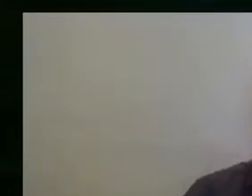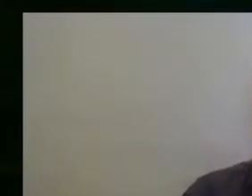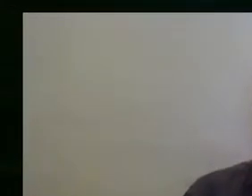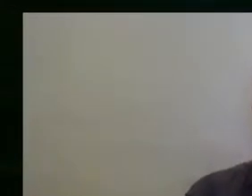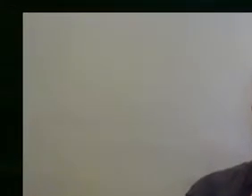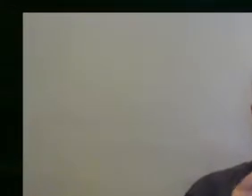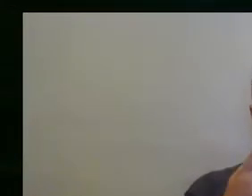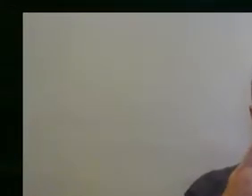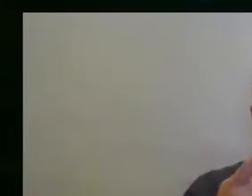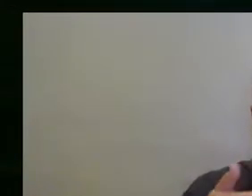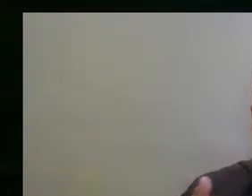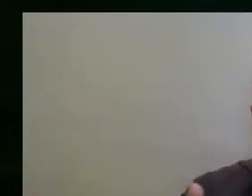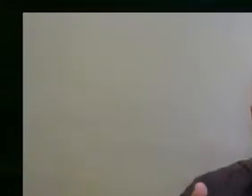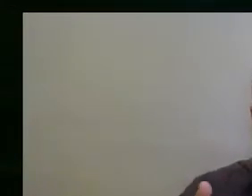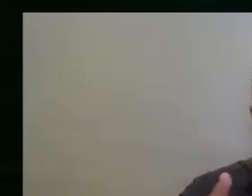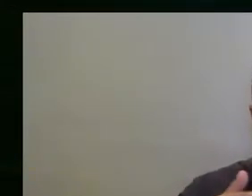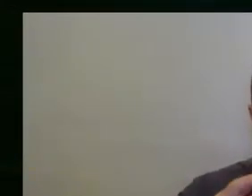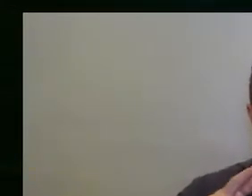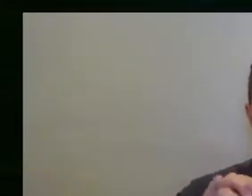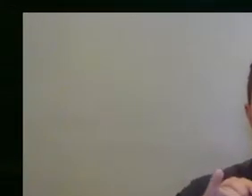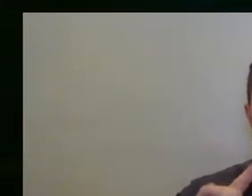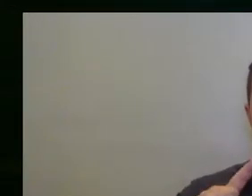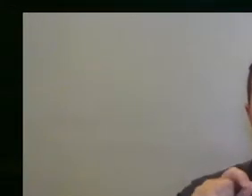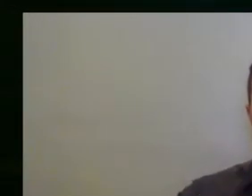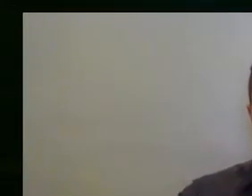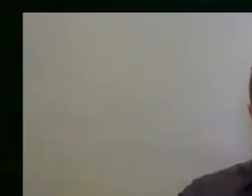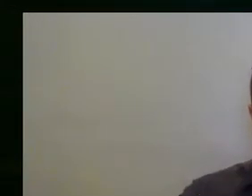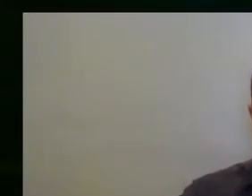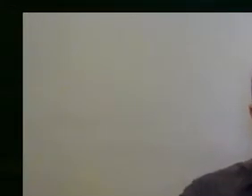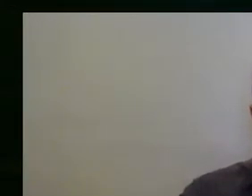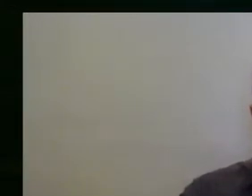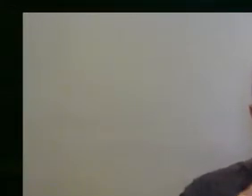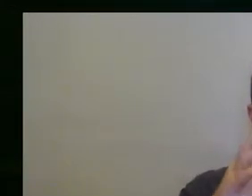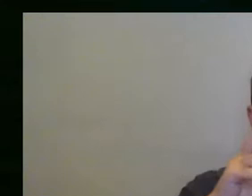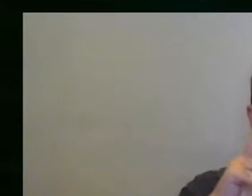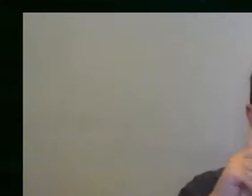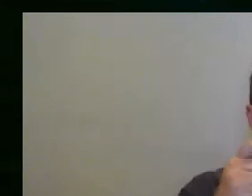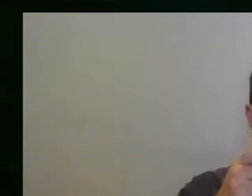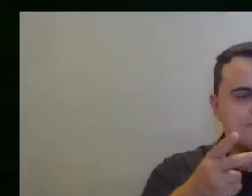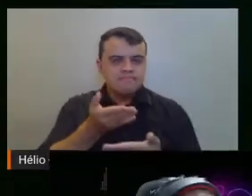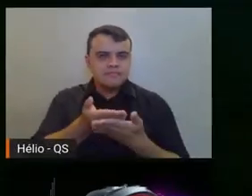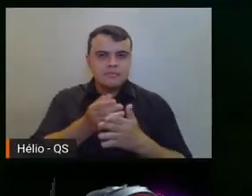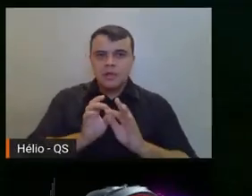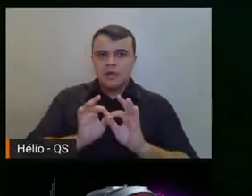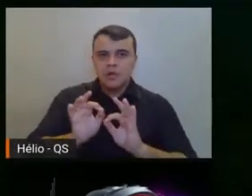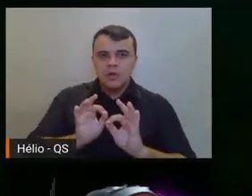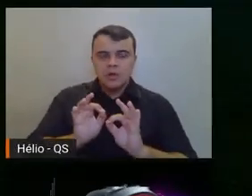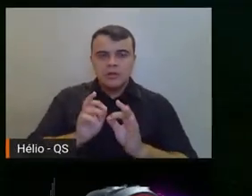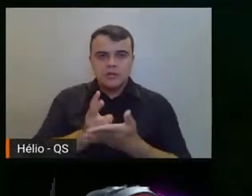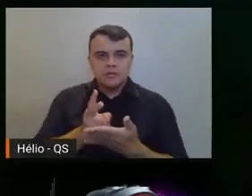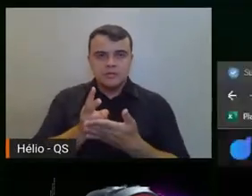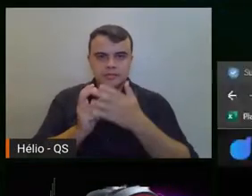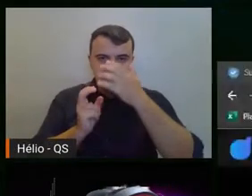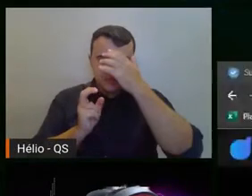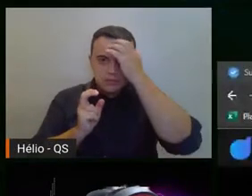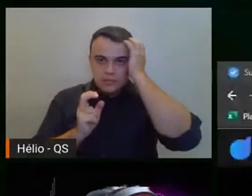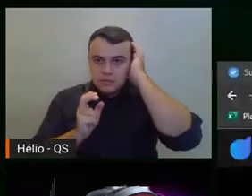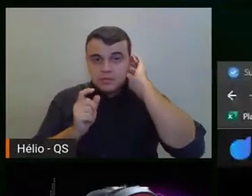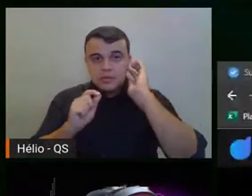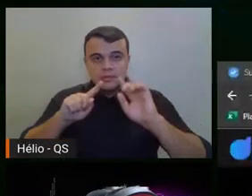deixa só compartilhar aqui vendo Então claro uma coisa que a gente tá estruturando e cada vez mais